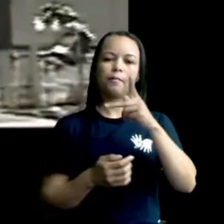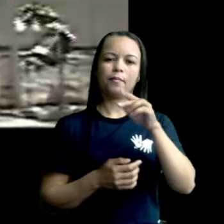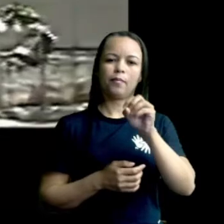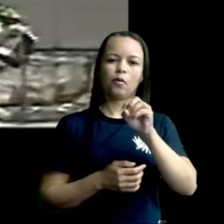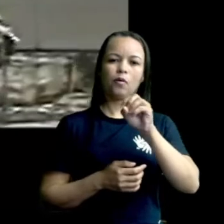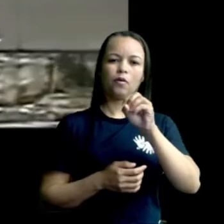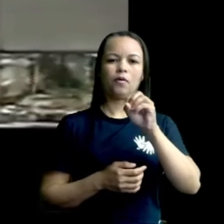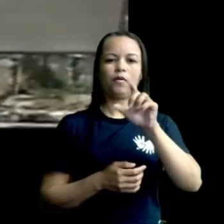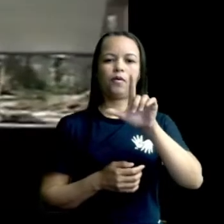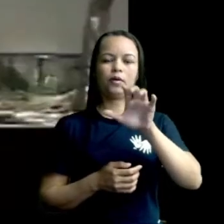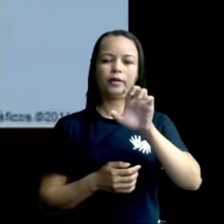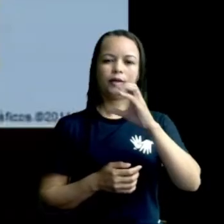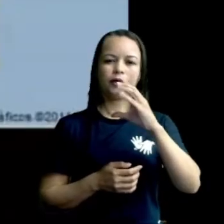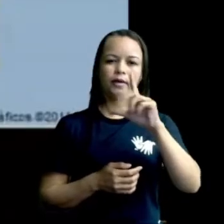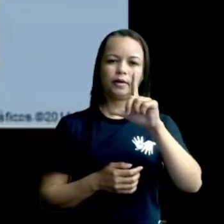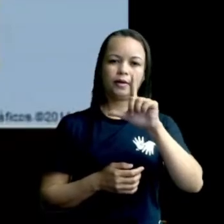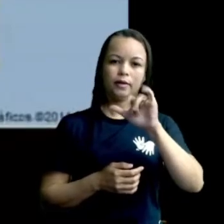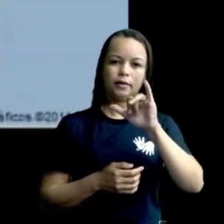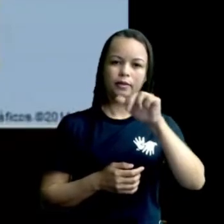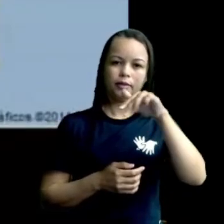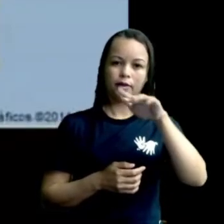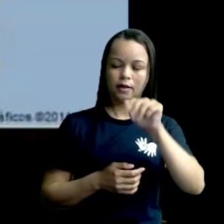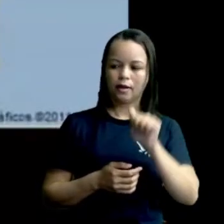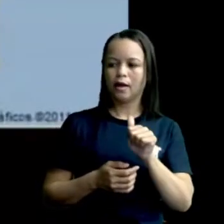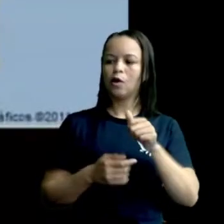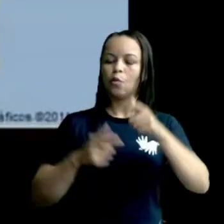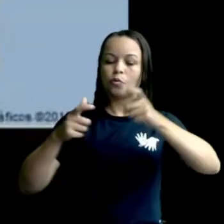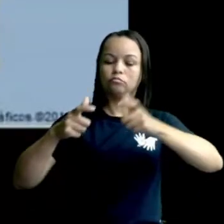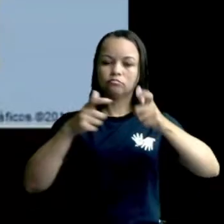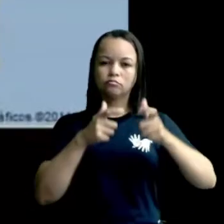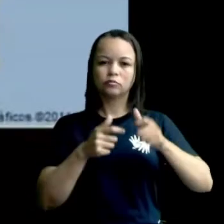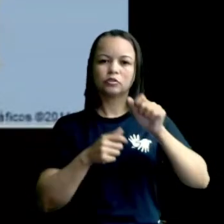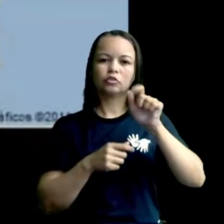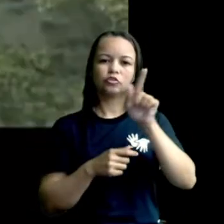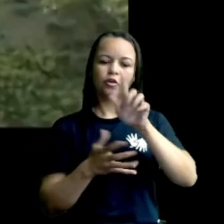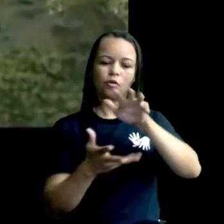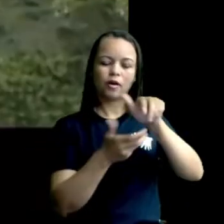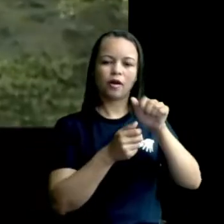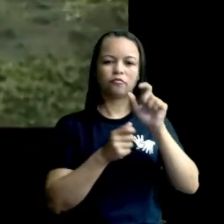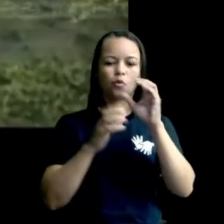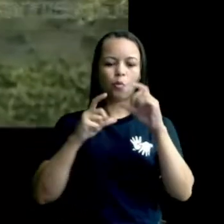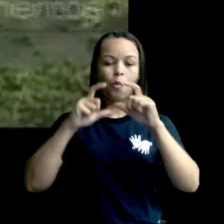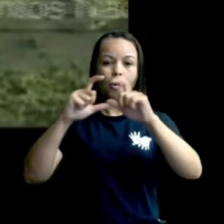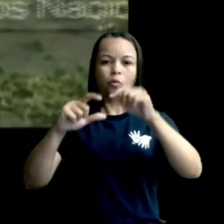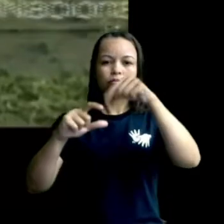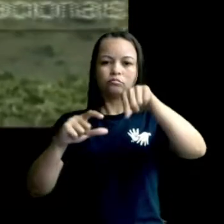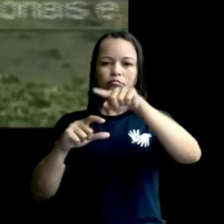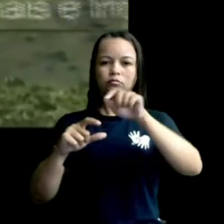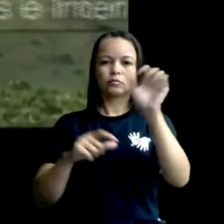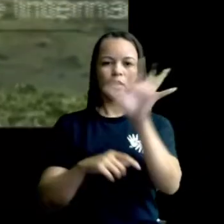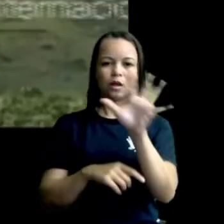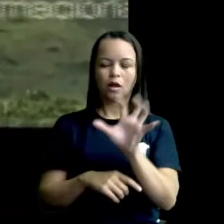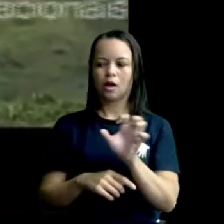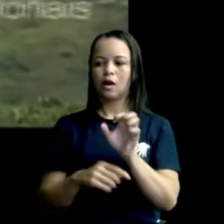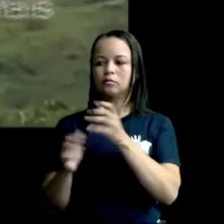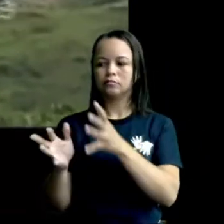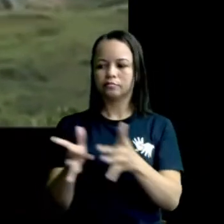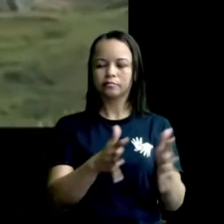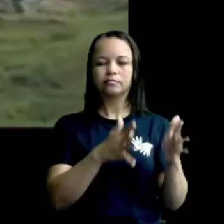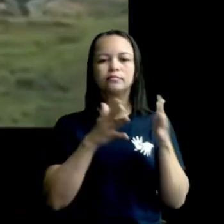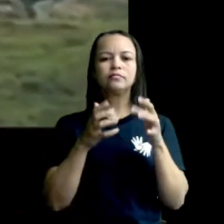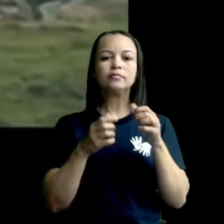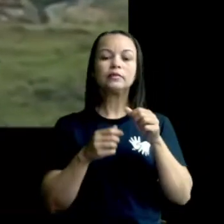região. Com excelente localização geográfica, o município tem recebido inúmeros